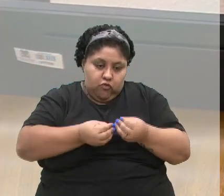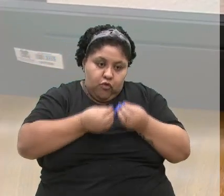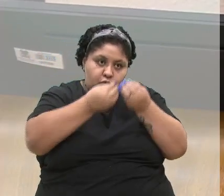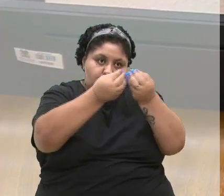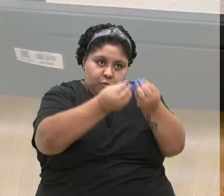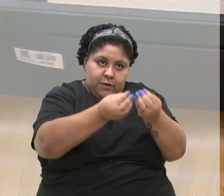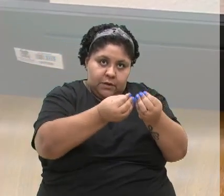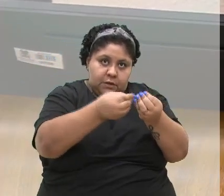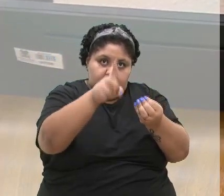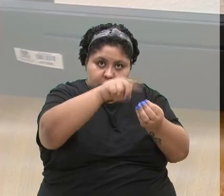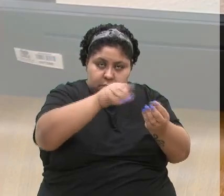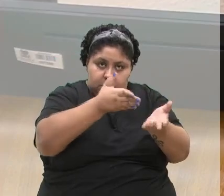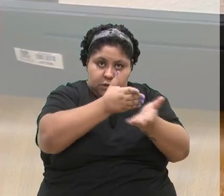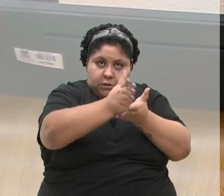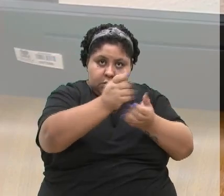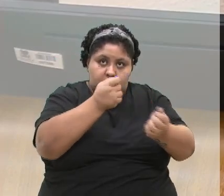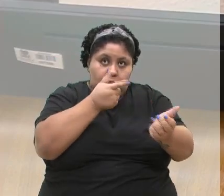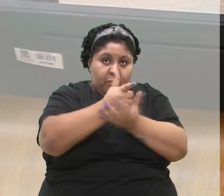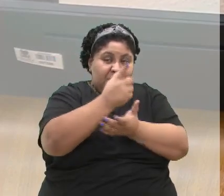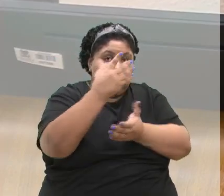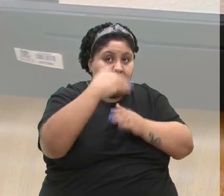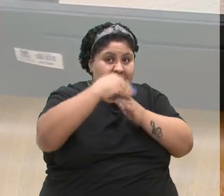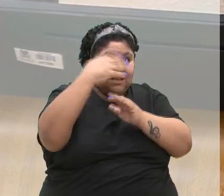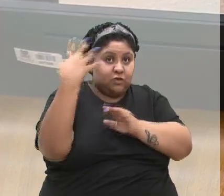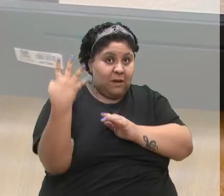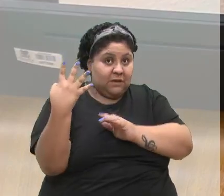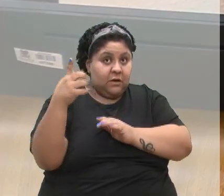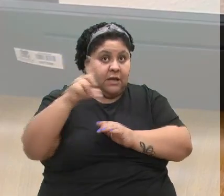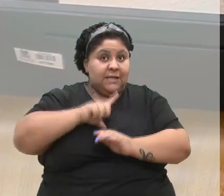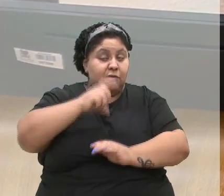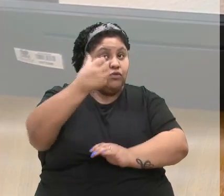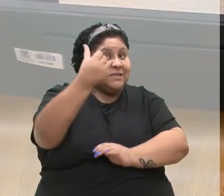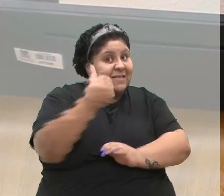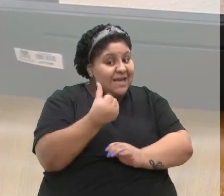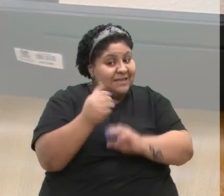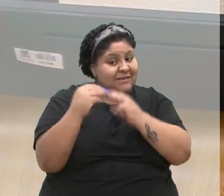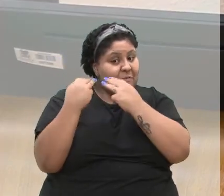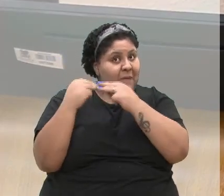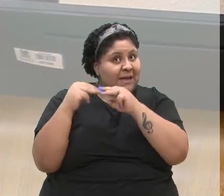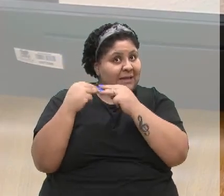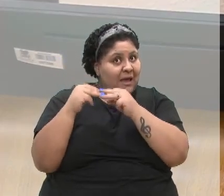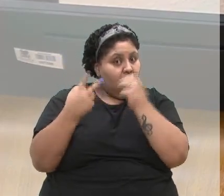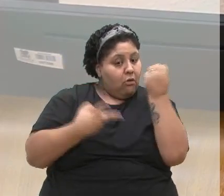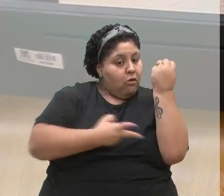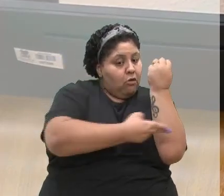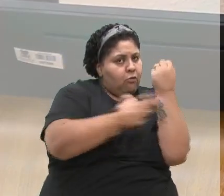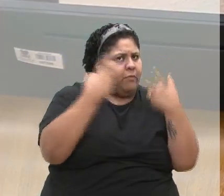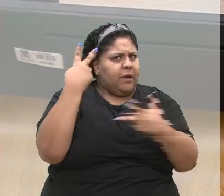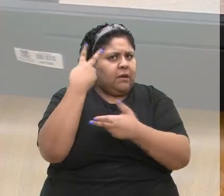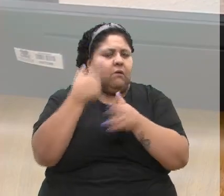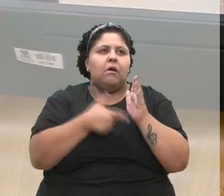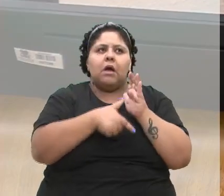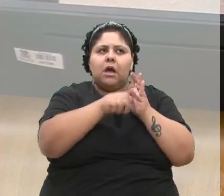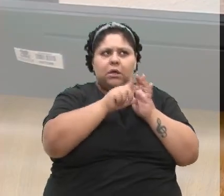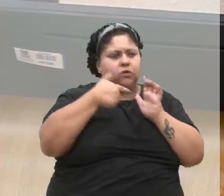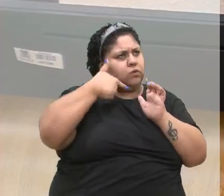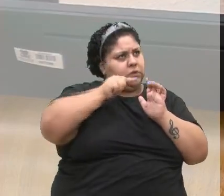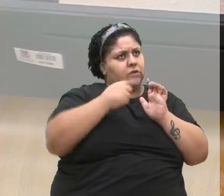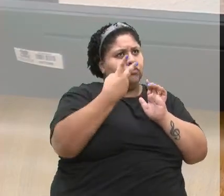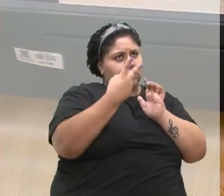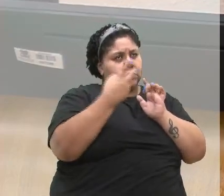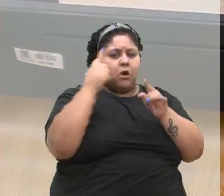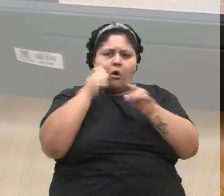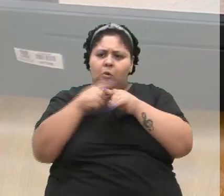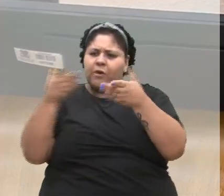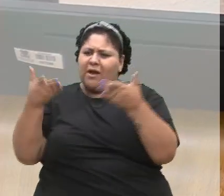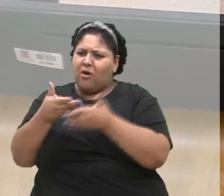gente autorizou, foi comprado 4. Então nós temos 6 pelas minhas contas. Então se antes davam conta com 2, por que agora